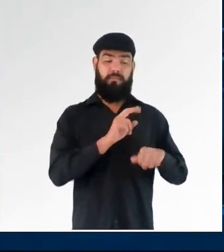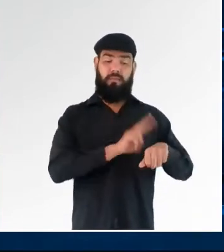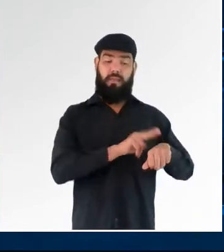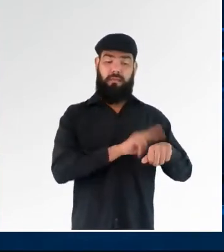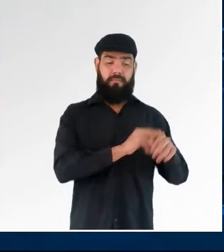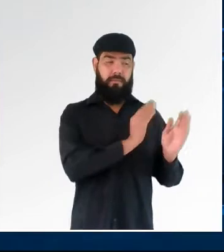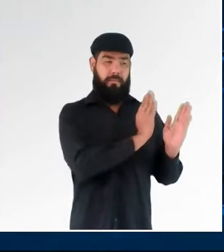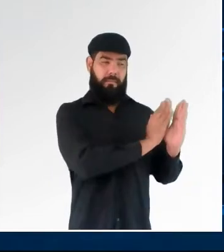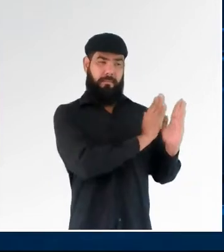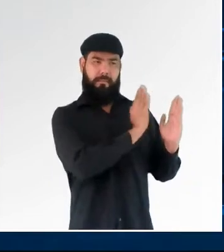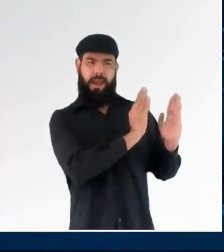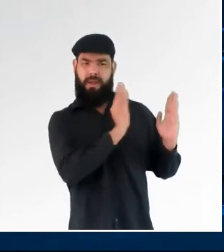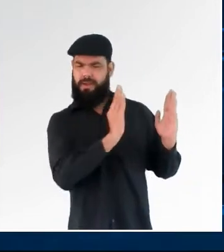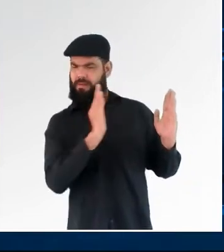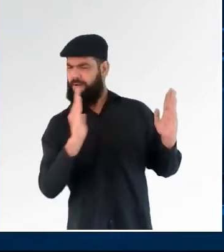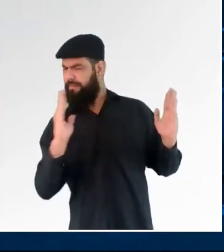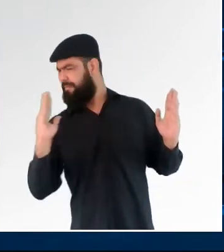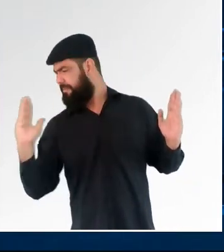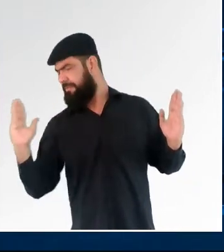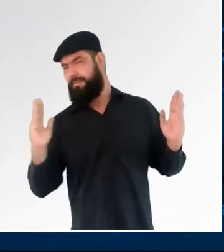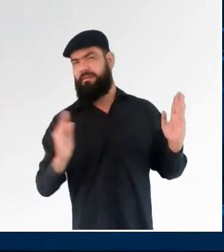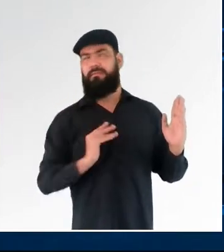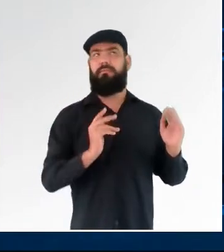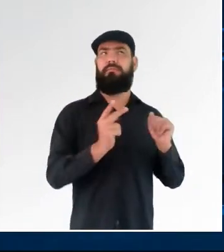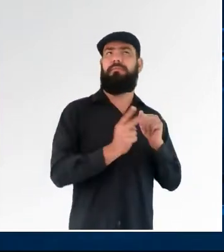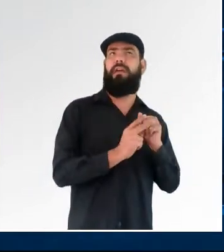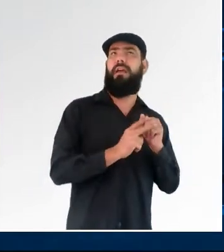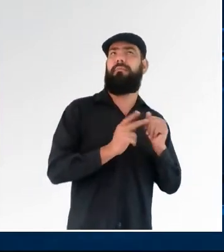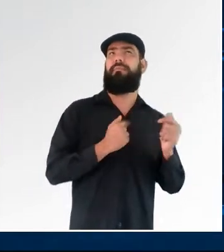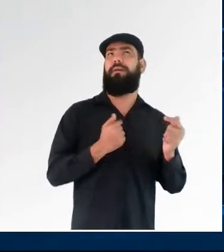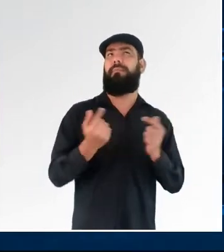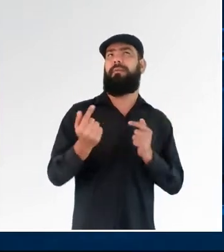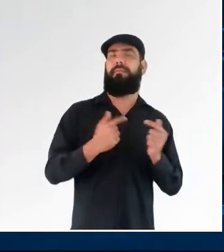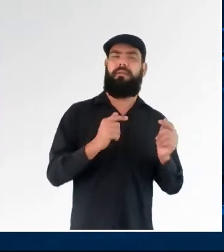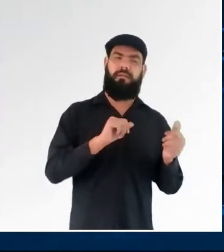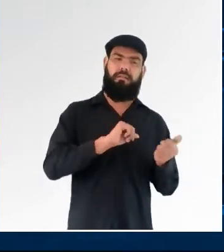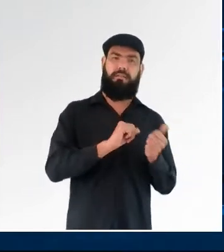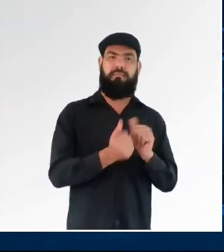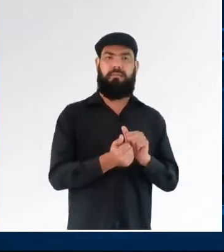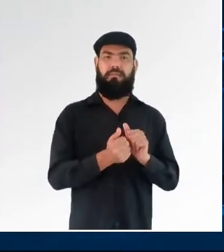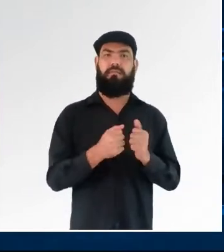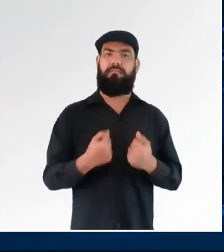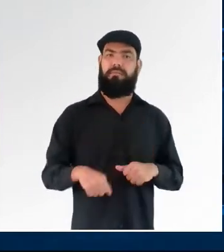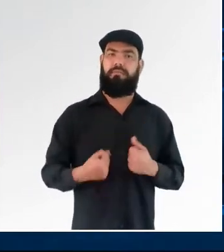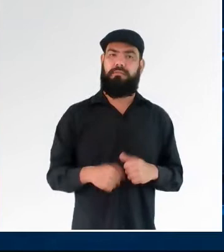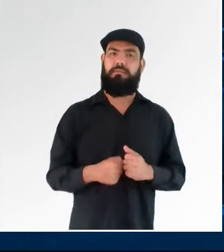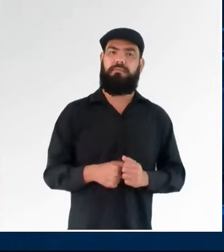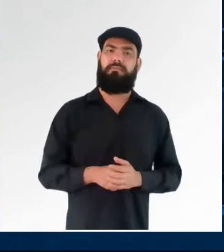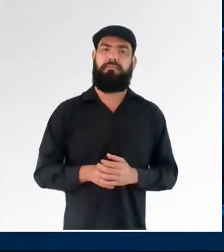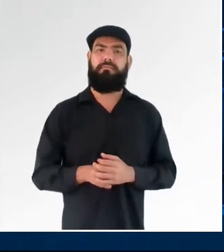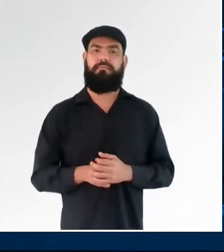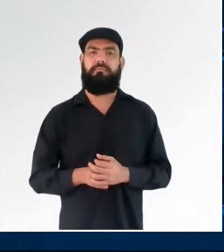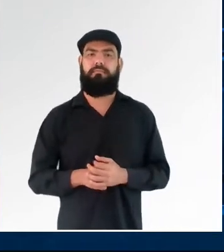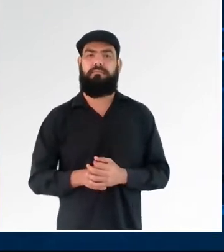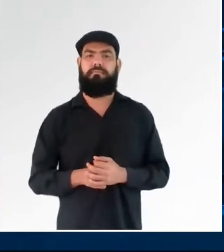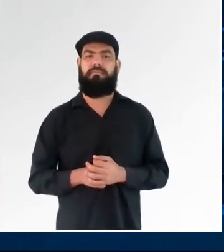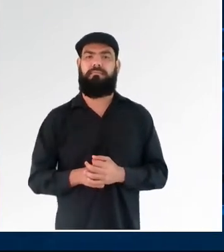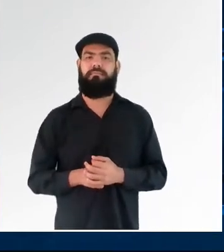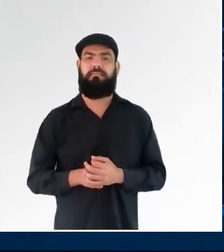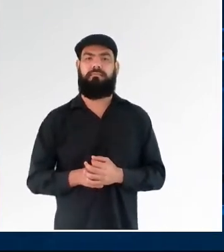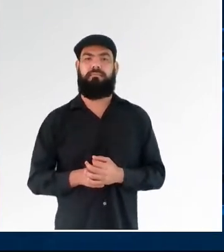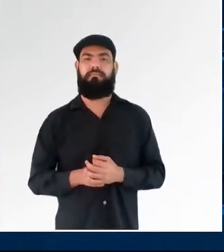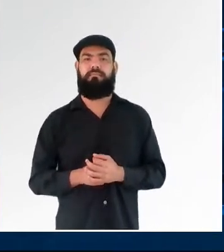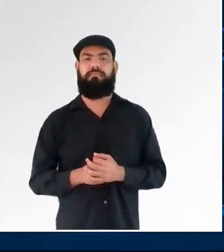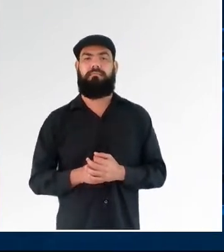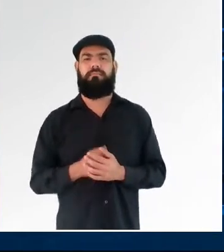O tempo, os verbos e tudo mais, você vai adaptar essas marcas de tempo, ok? Muito bem. Vamos ver um resumo aqui.